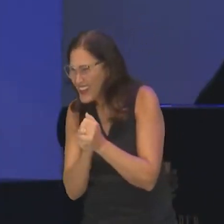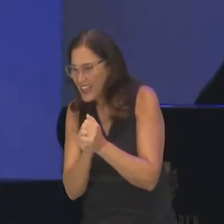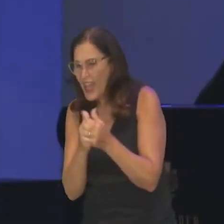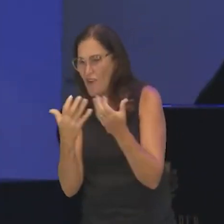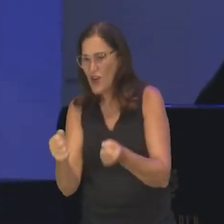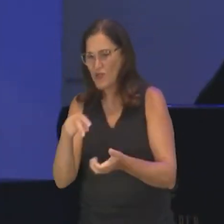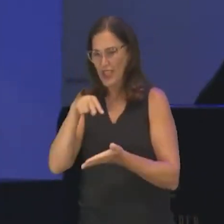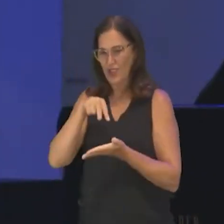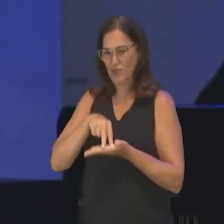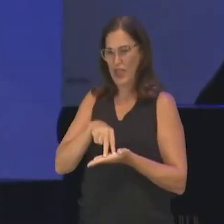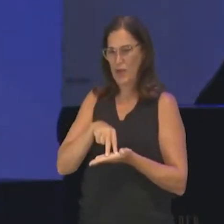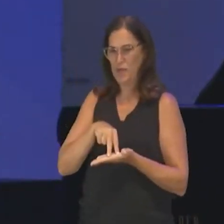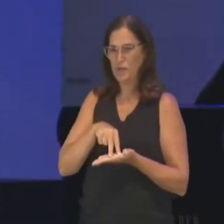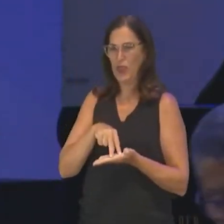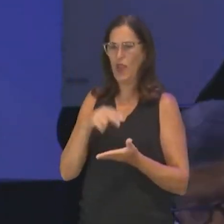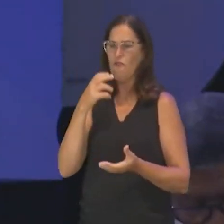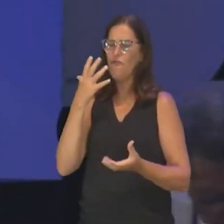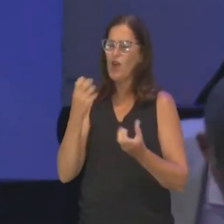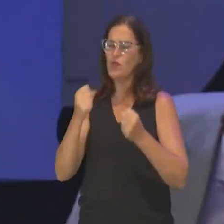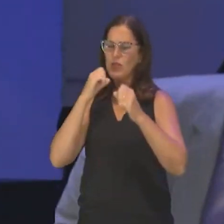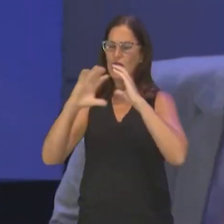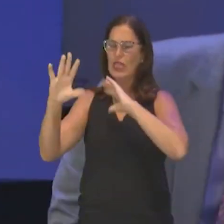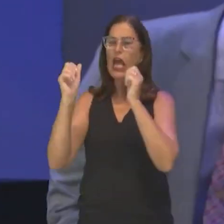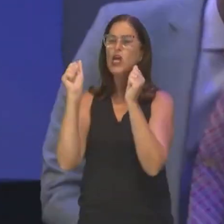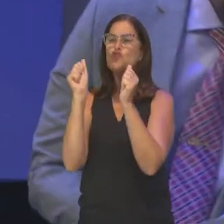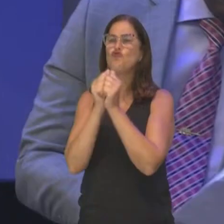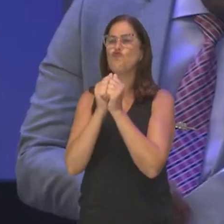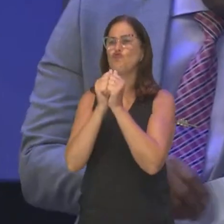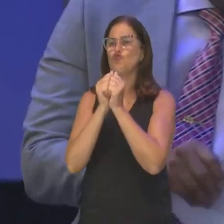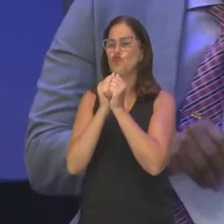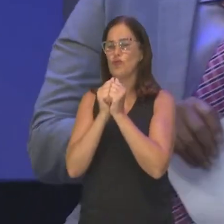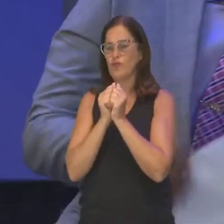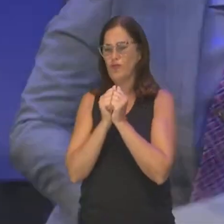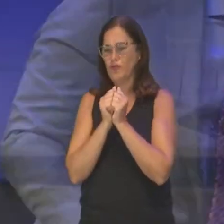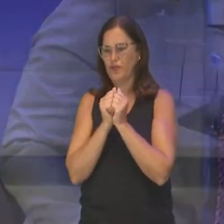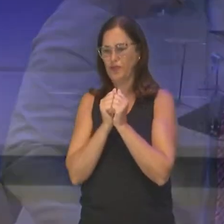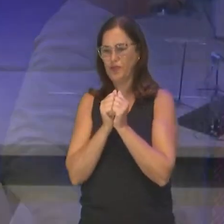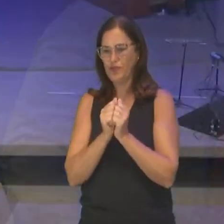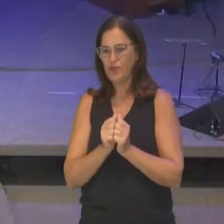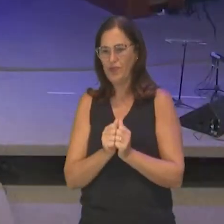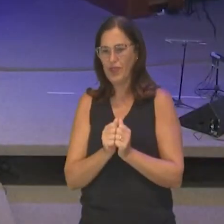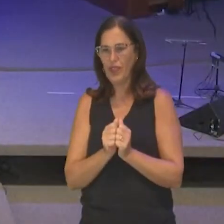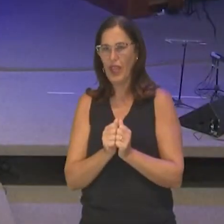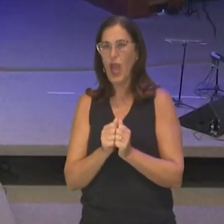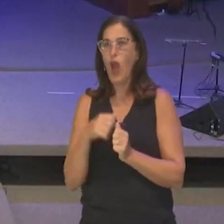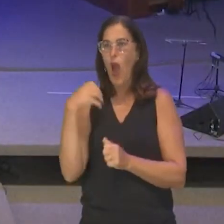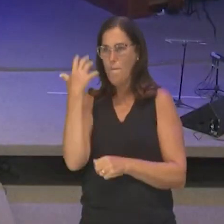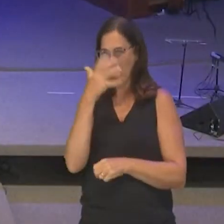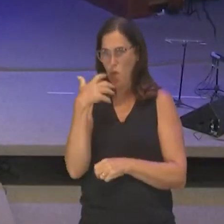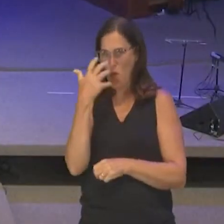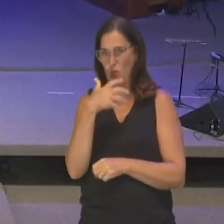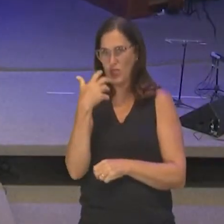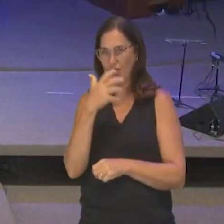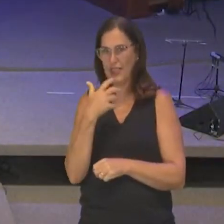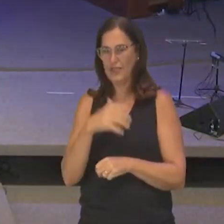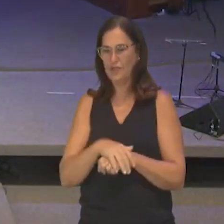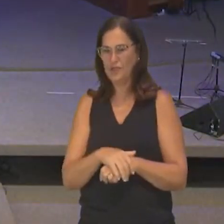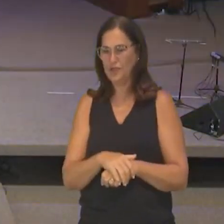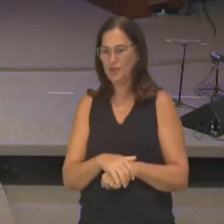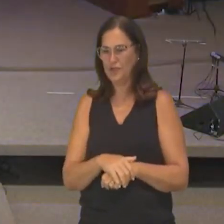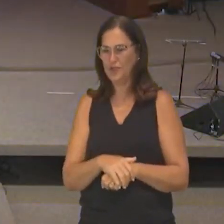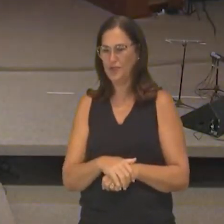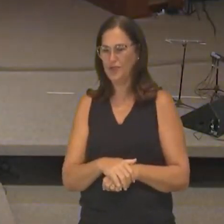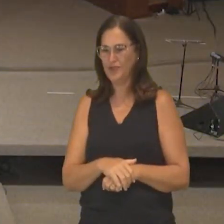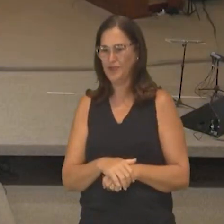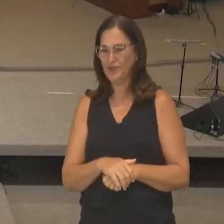Vamos ficar de pé? Vamos cantar juntos o próximo cântico, o próximo hino.